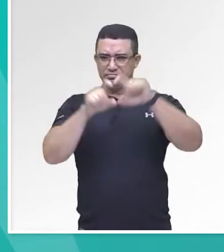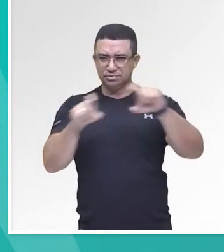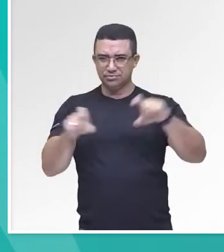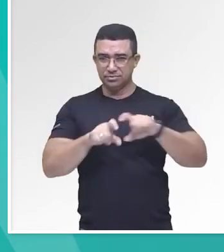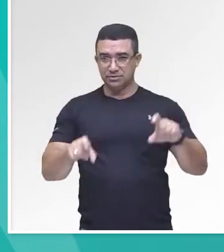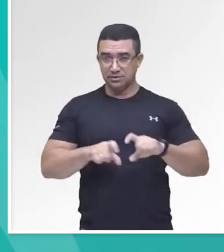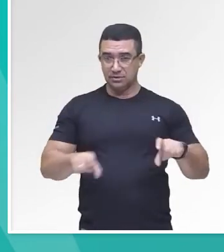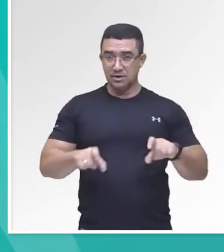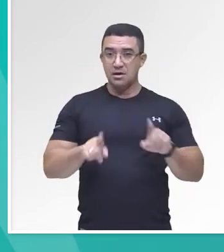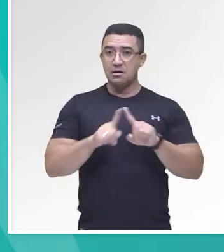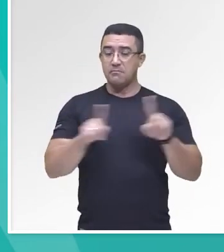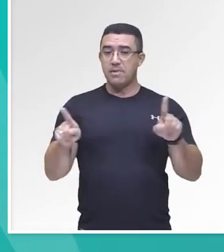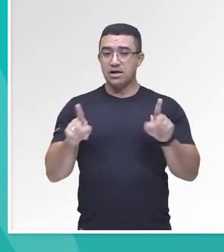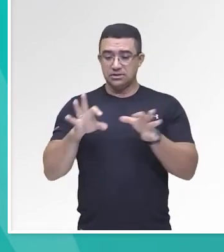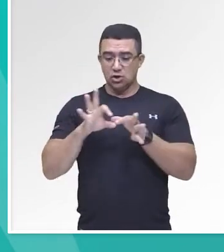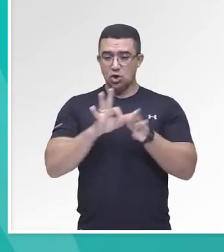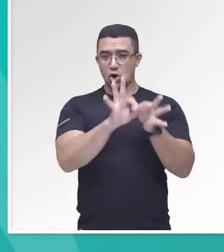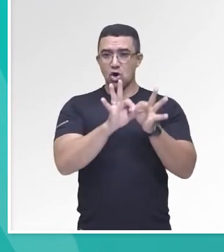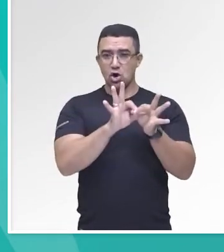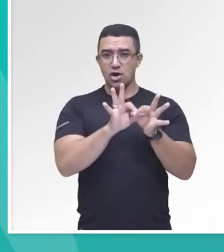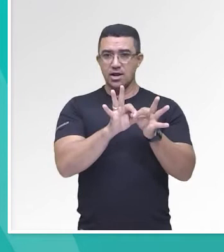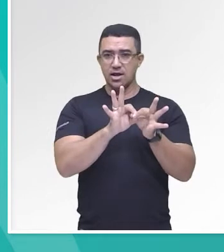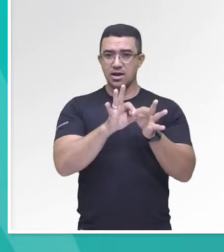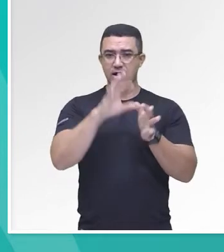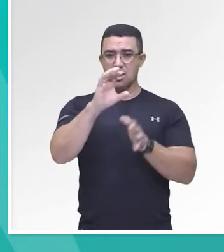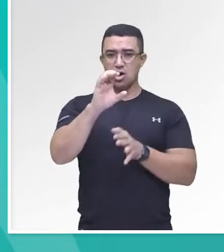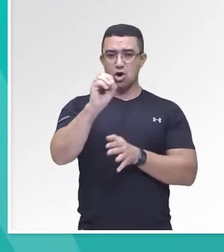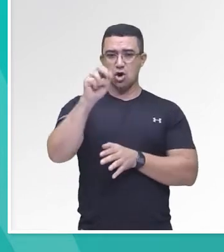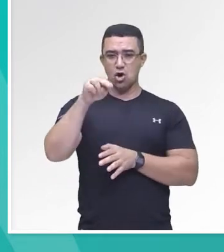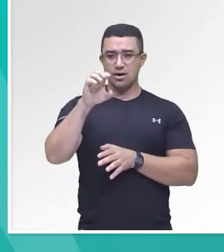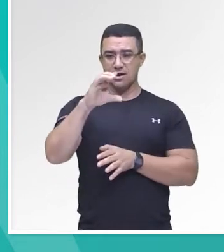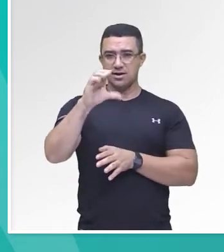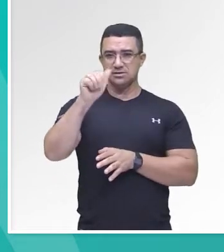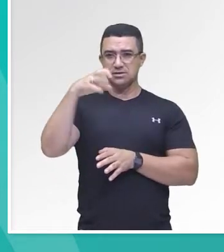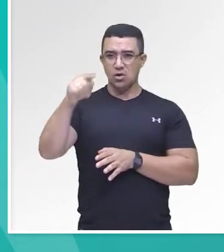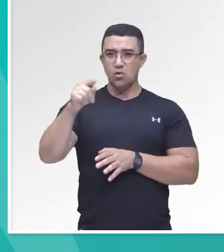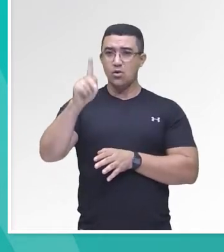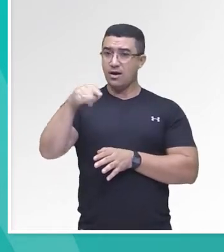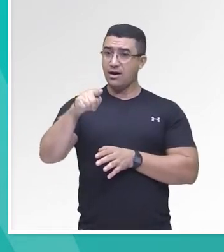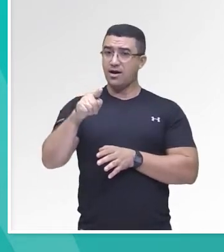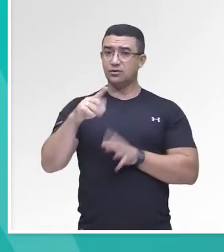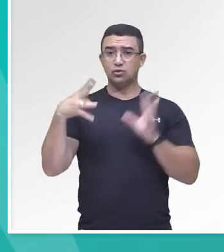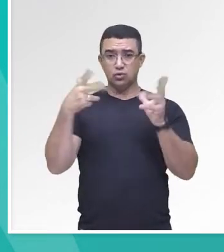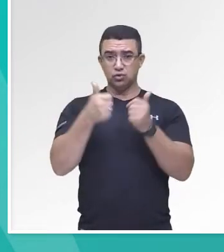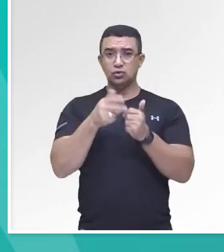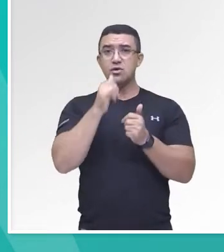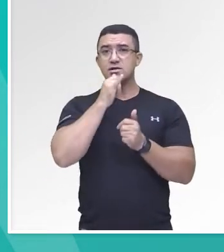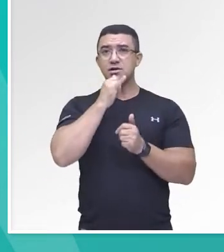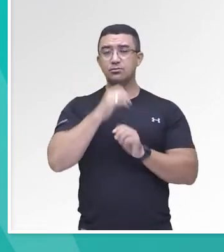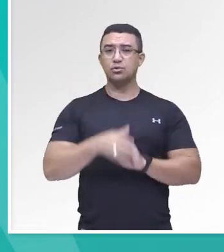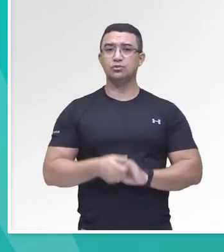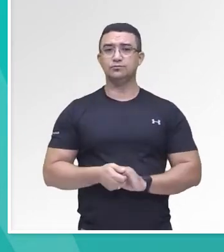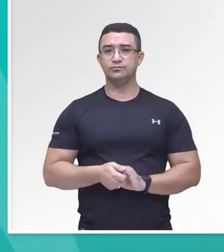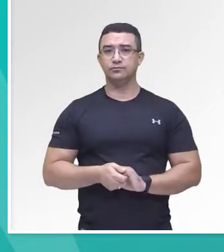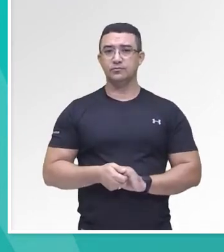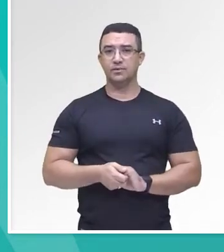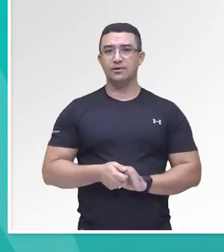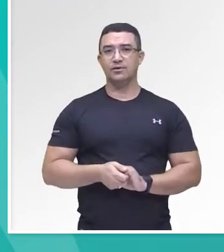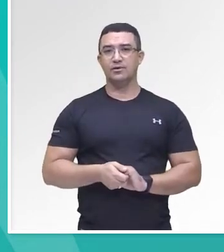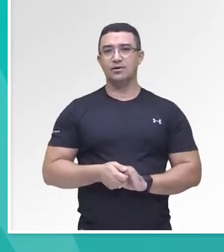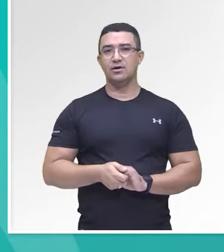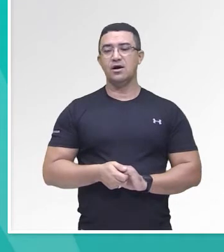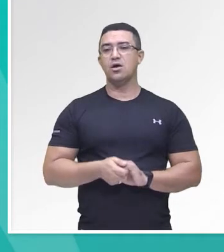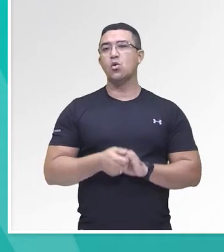Mas essa conexão, ela vai desde a parte interna aos parágrafos. Por exemplo, quando eu quero conectar